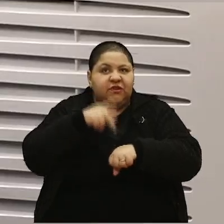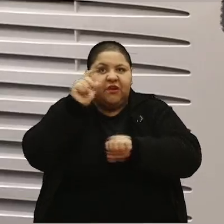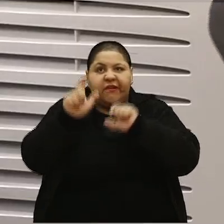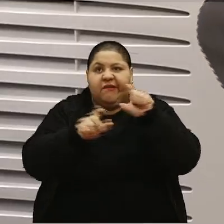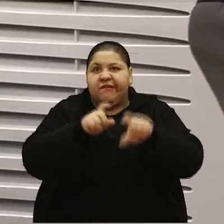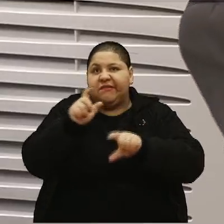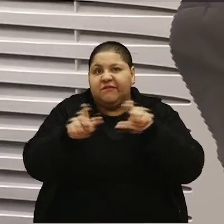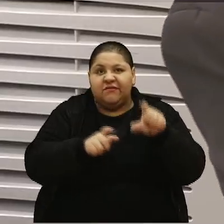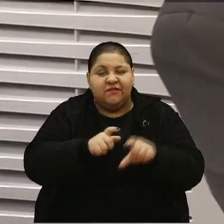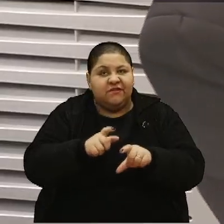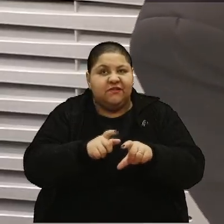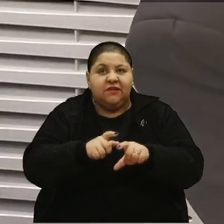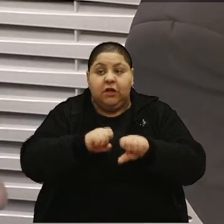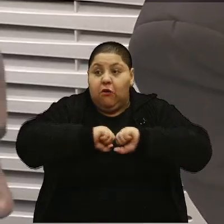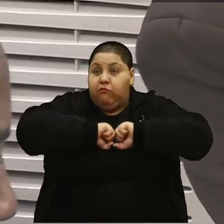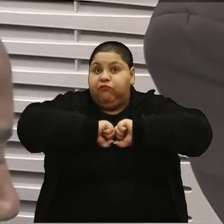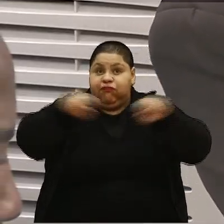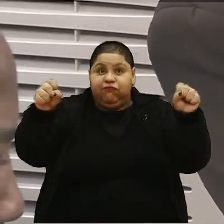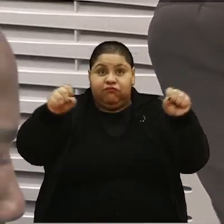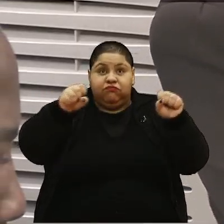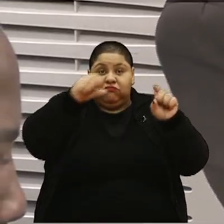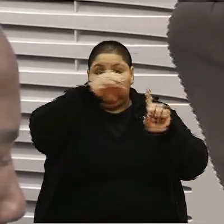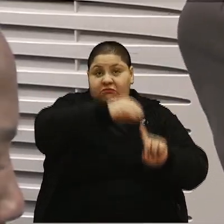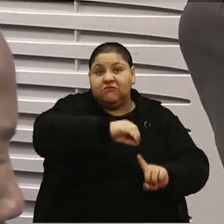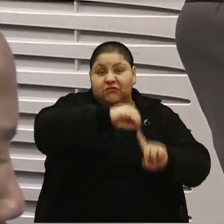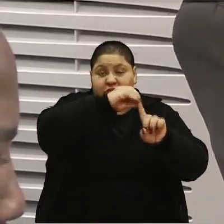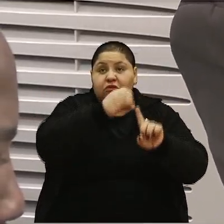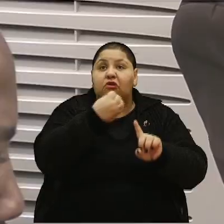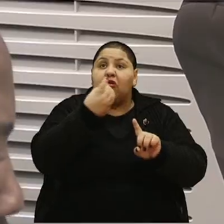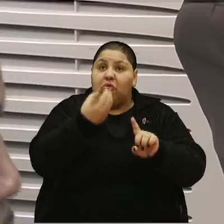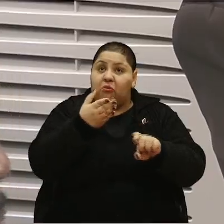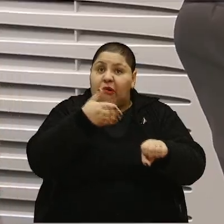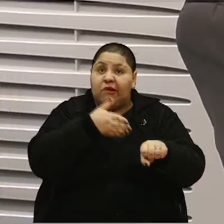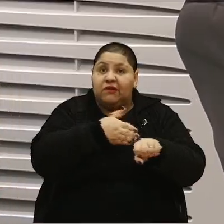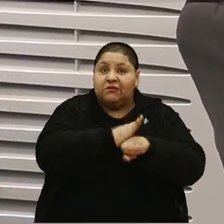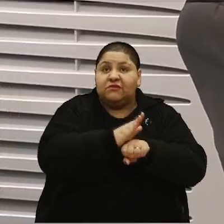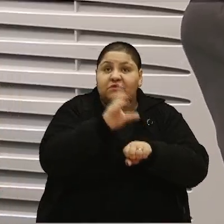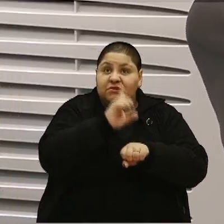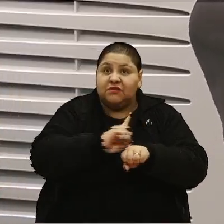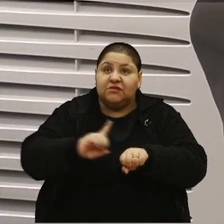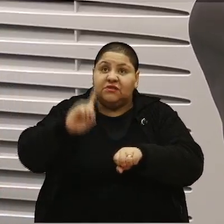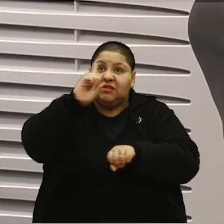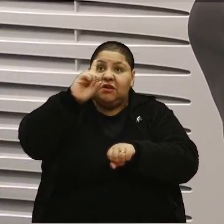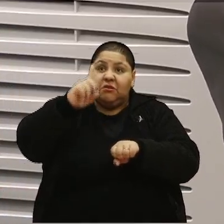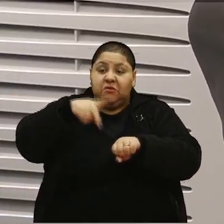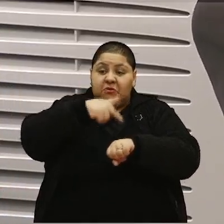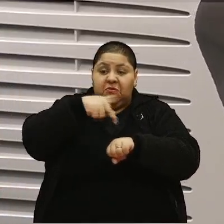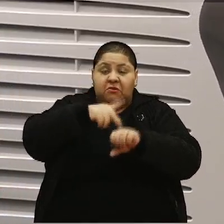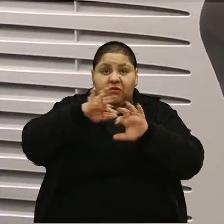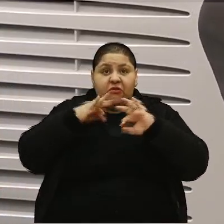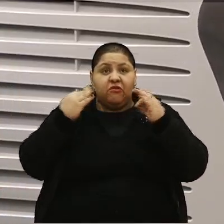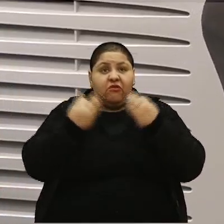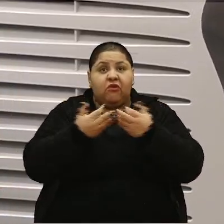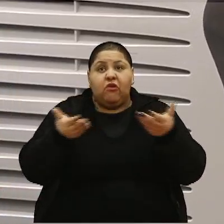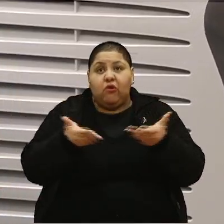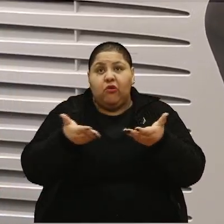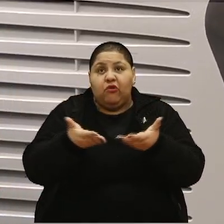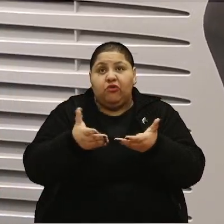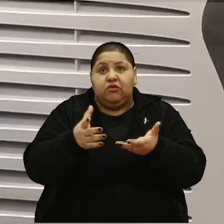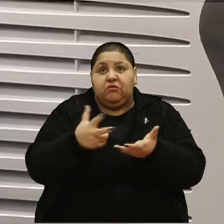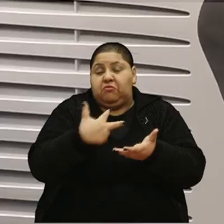extremamente explosivas, principalmente boa parte quem prega Deus, pátria e família, que hoje não dá para tu